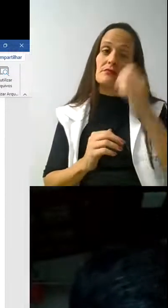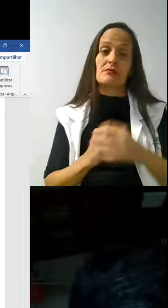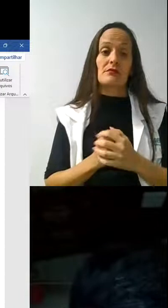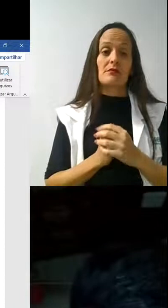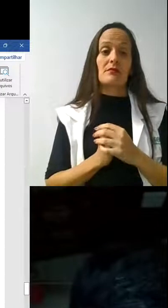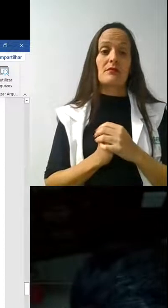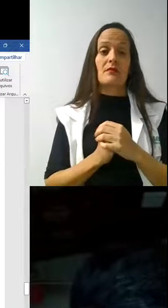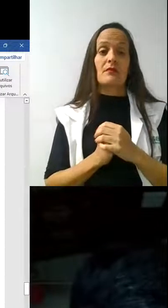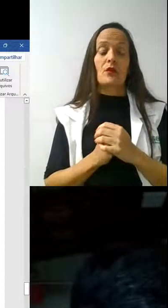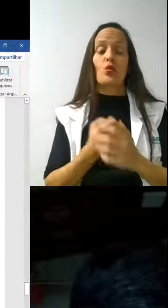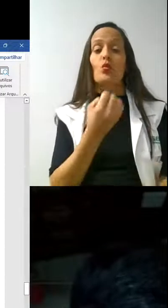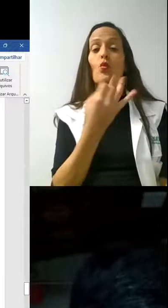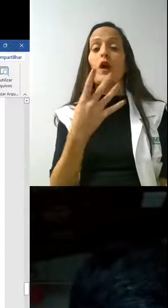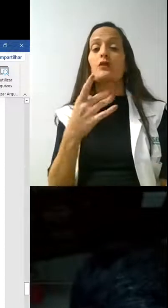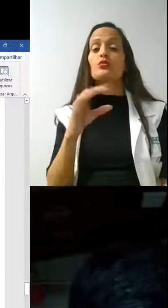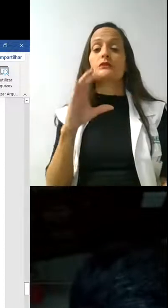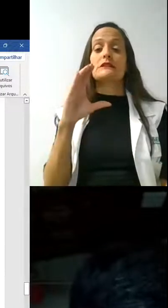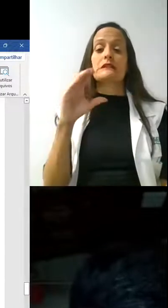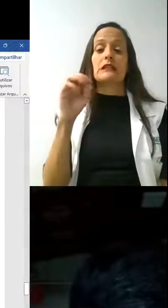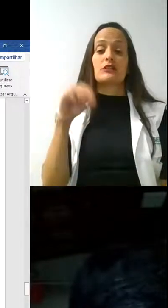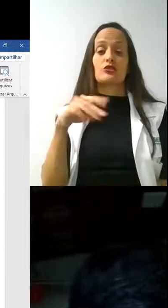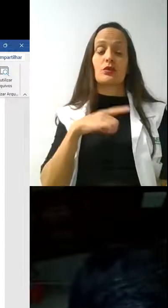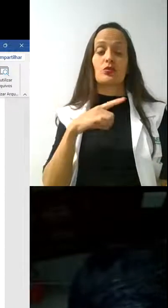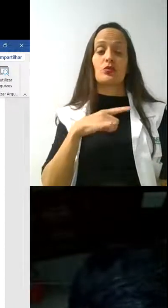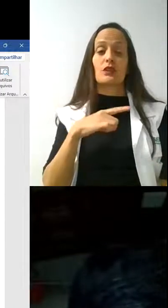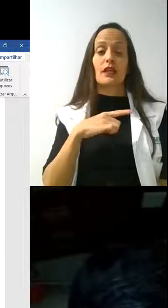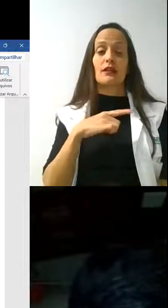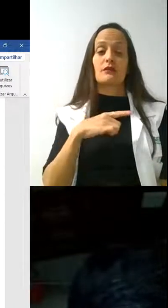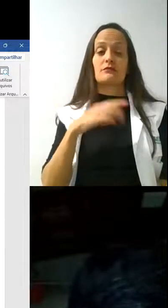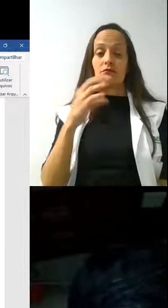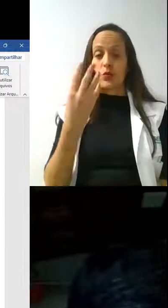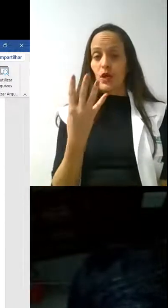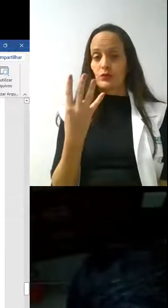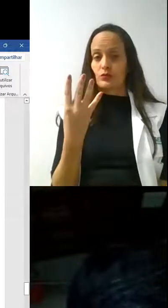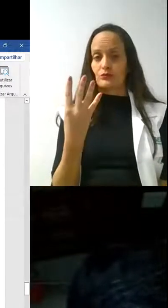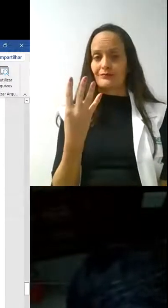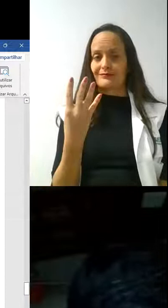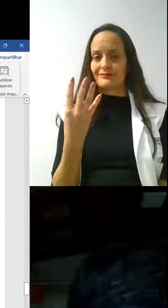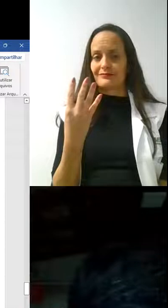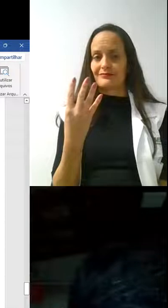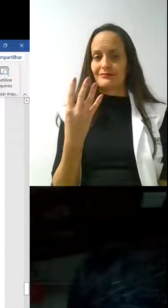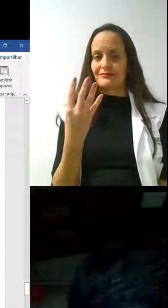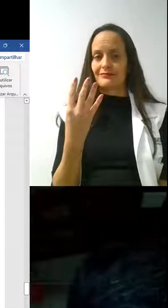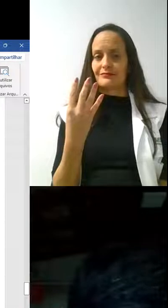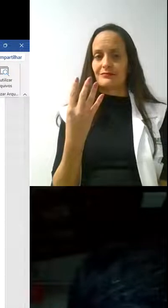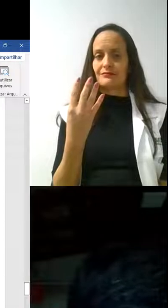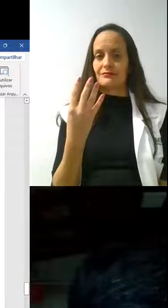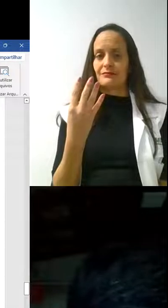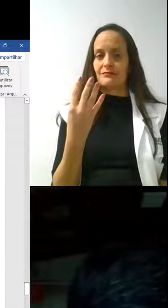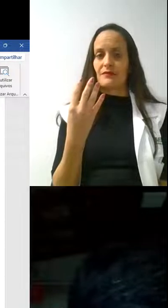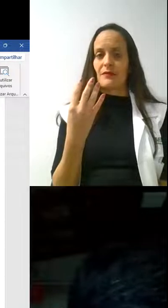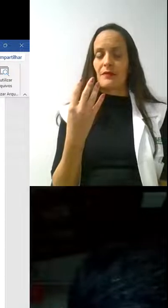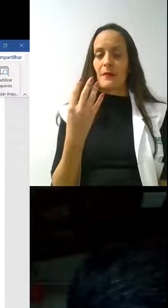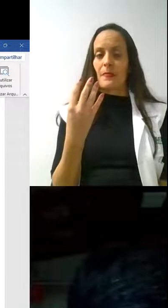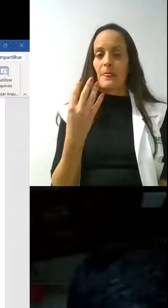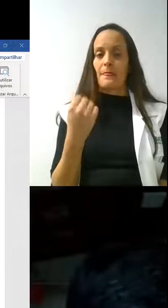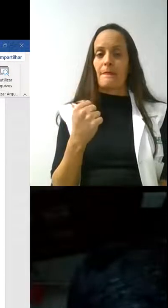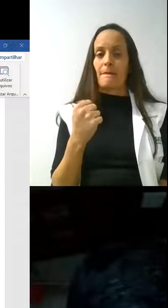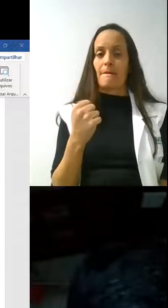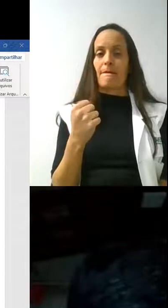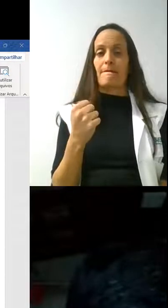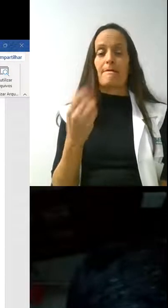centímetros? De cabeça, 4 centímetros. E quantos quilômetros? Esse de quilômetro